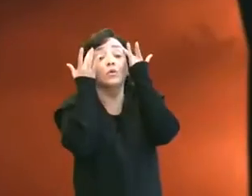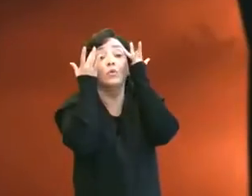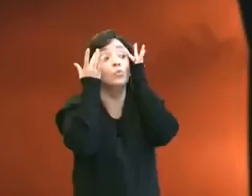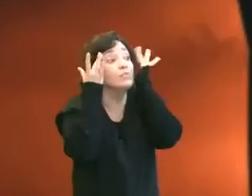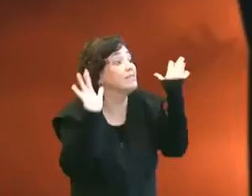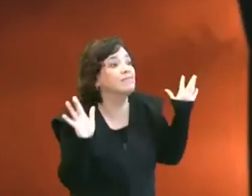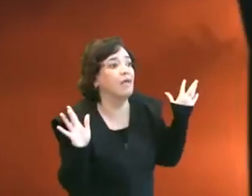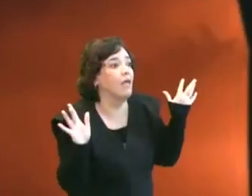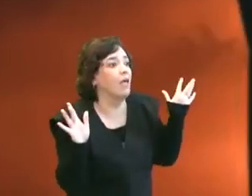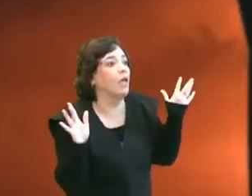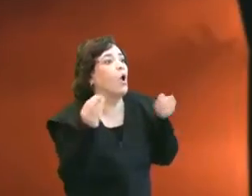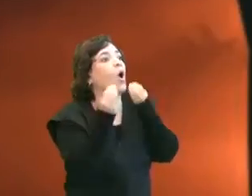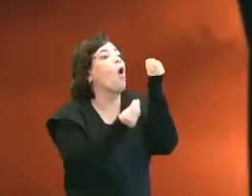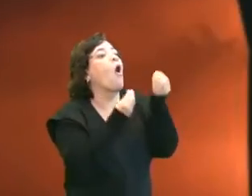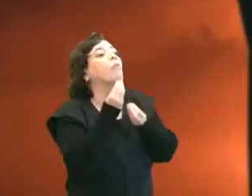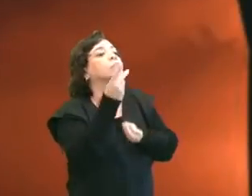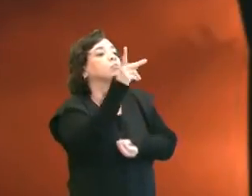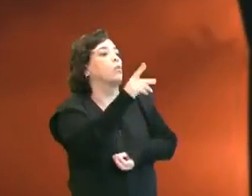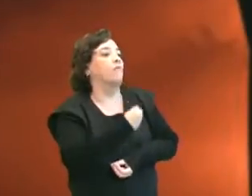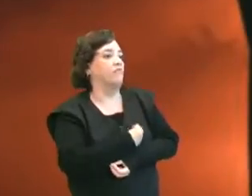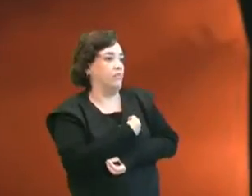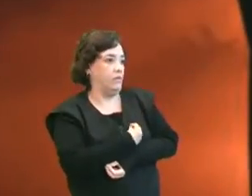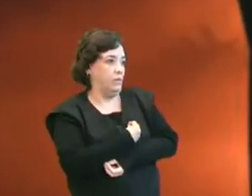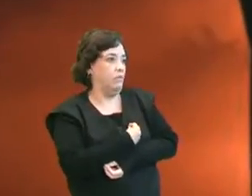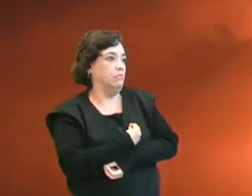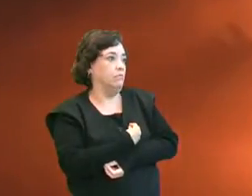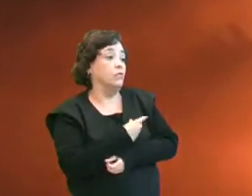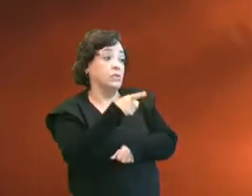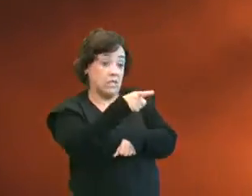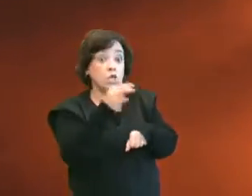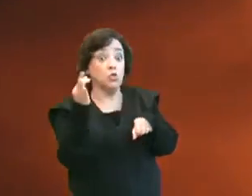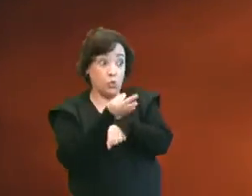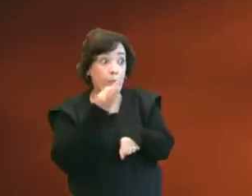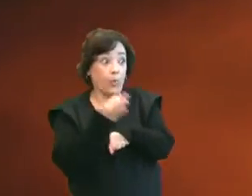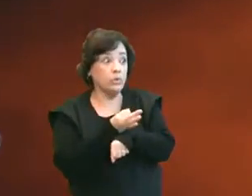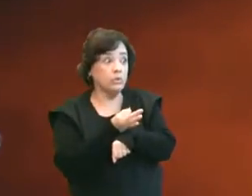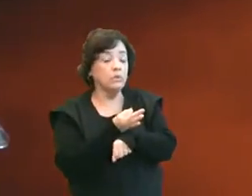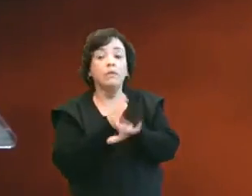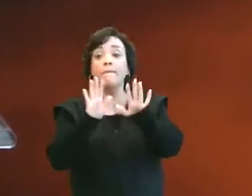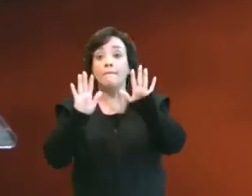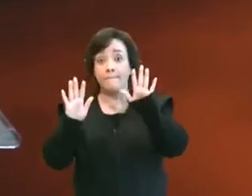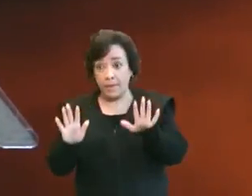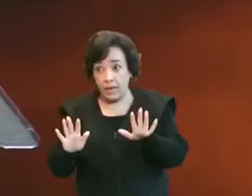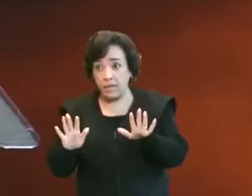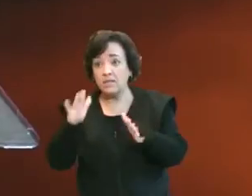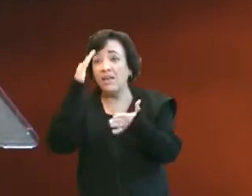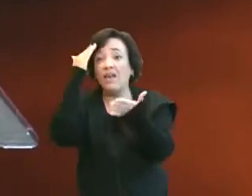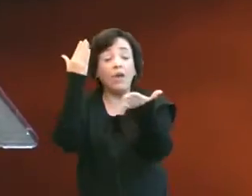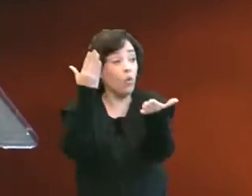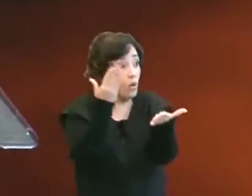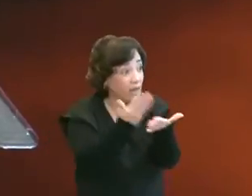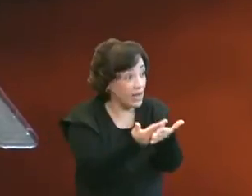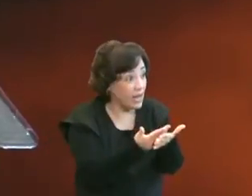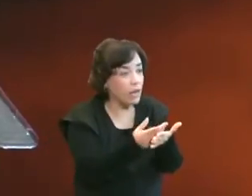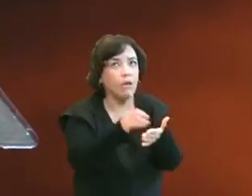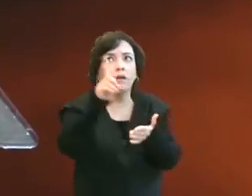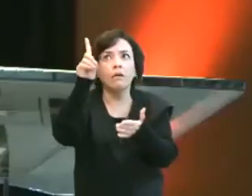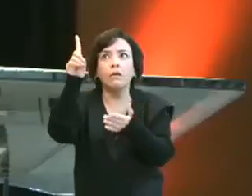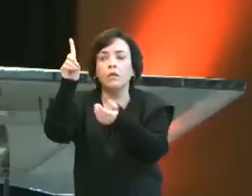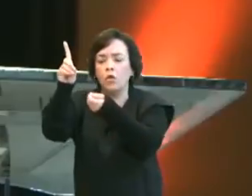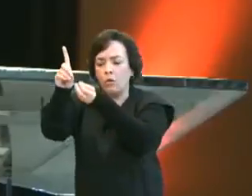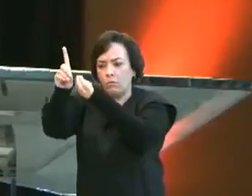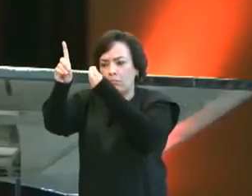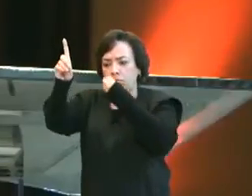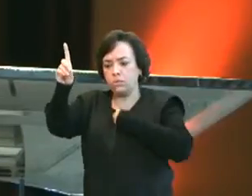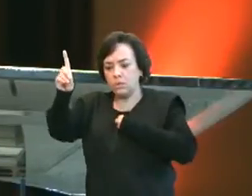prova difícil que você tem passado, mas eu creio, Deus não apenas nos dá